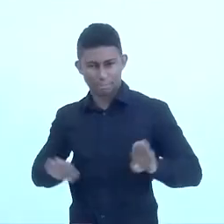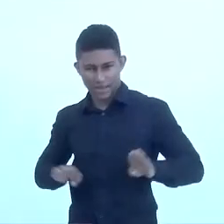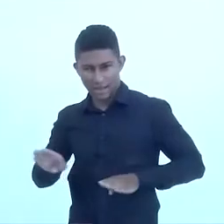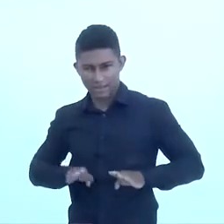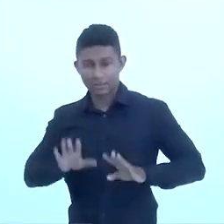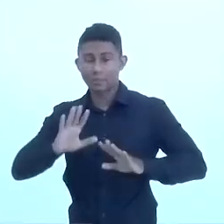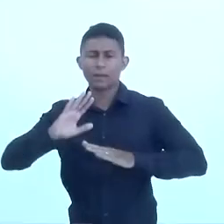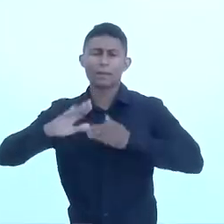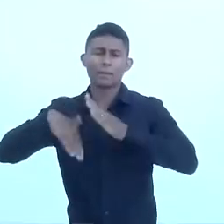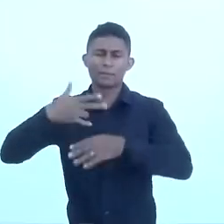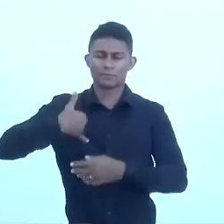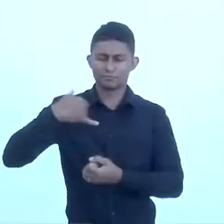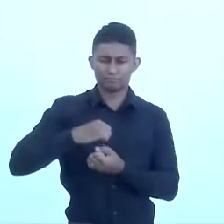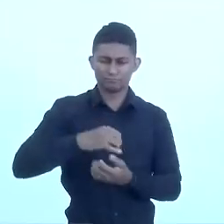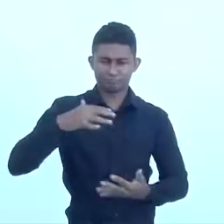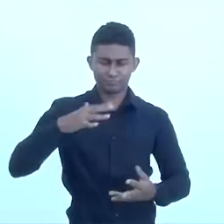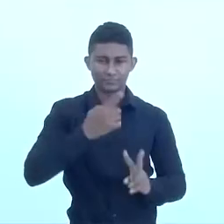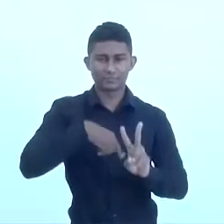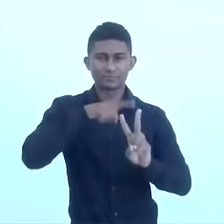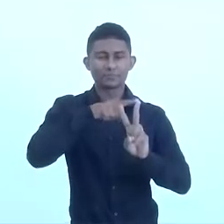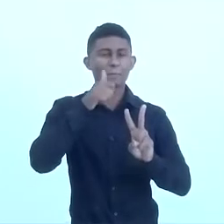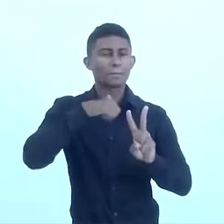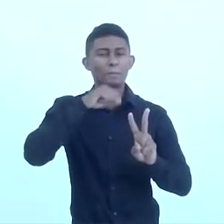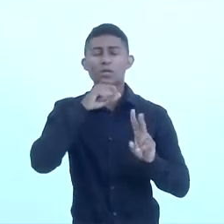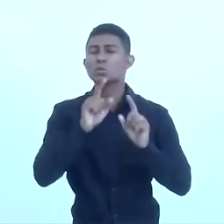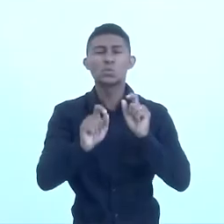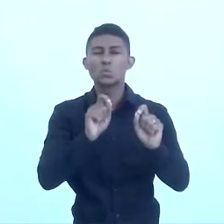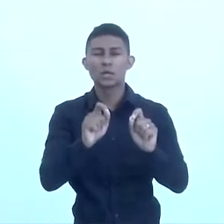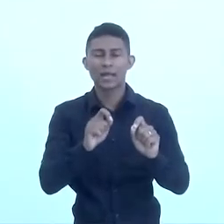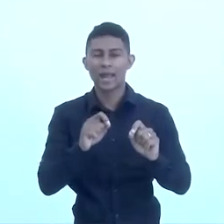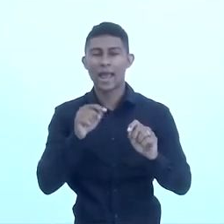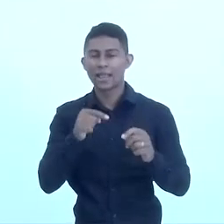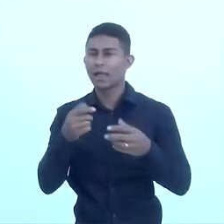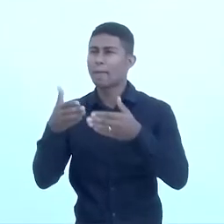uma curandeira. Minha mãe era benzedeira.